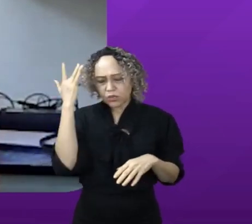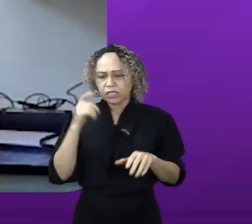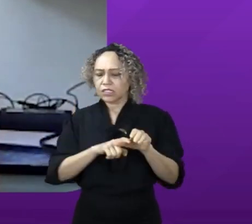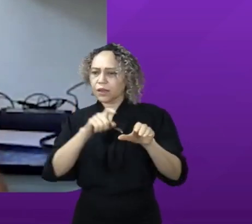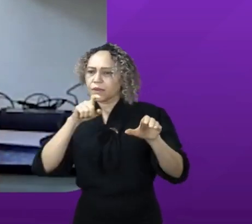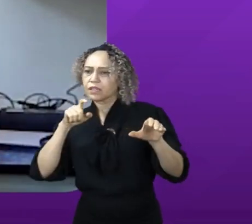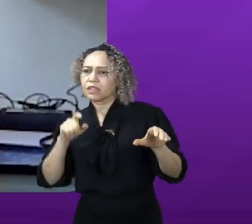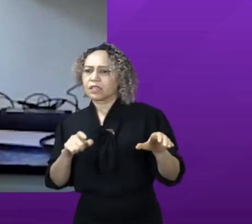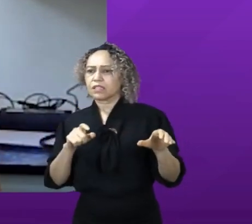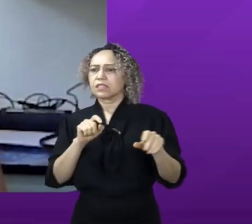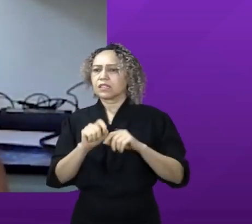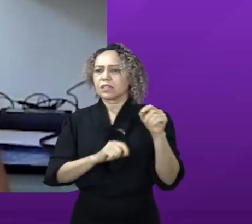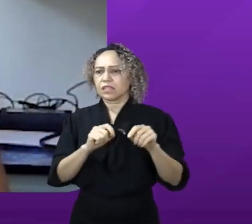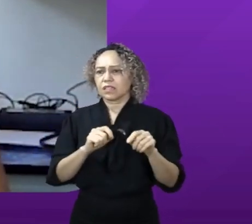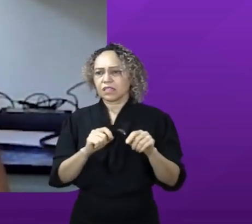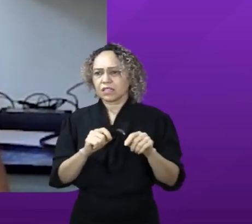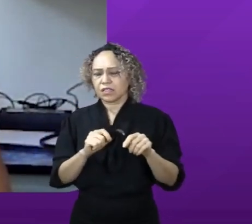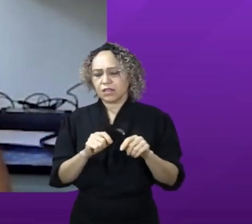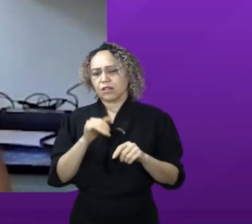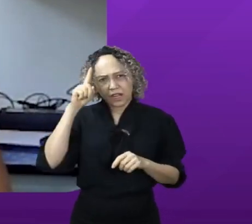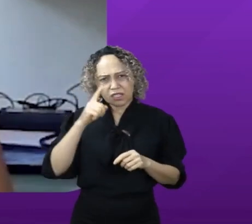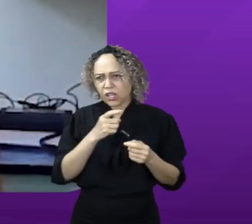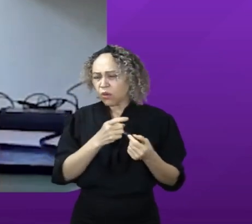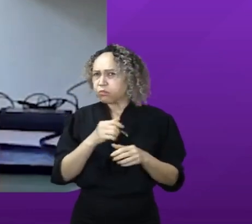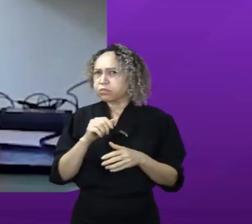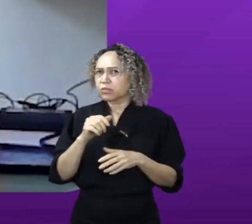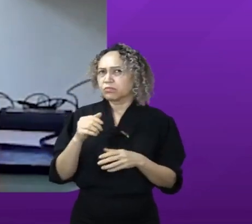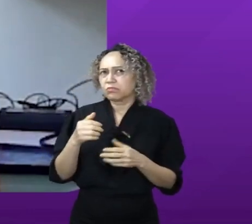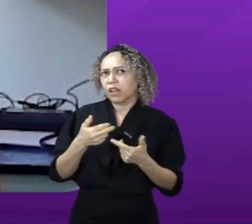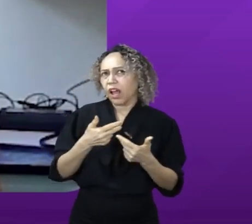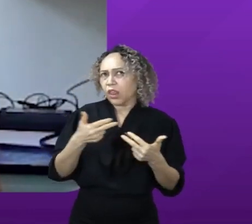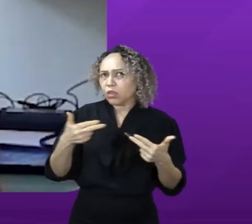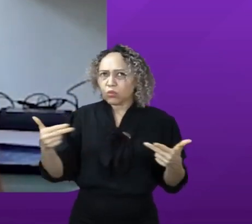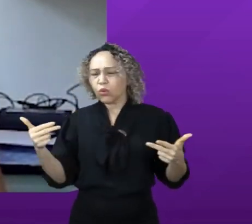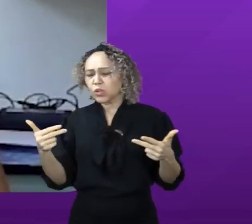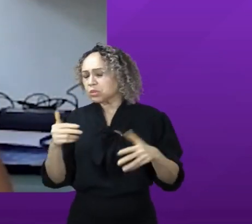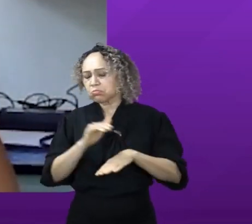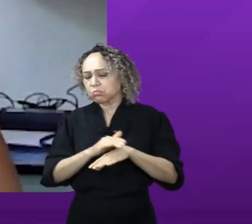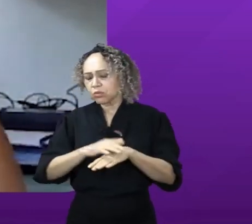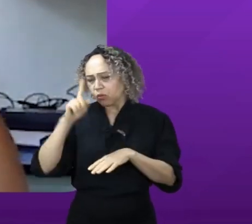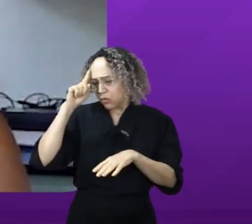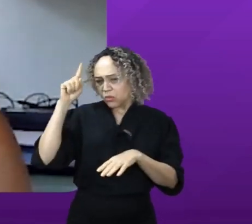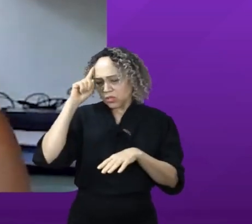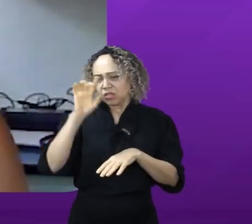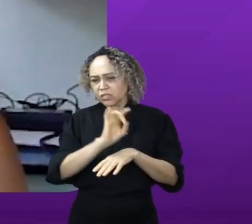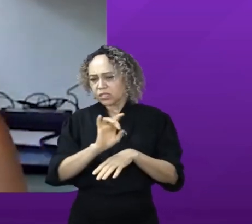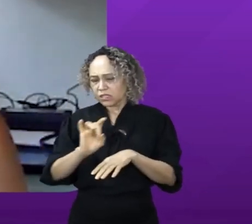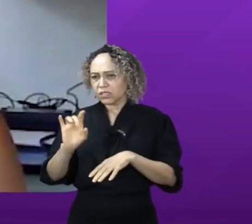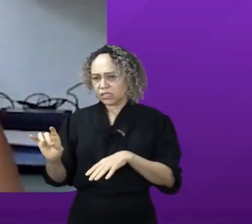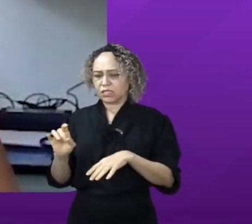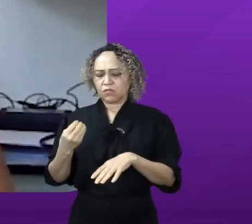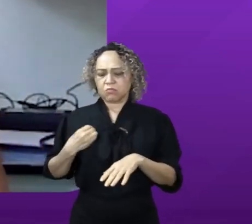capacidade funcional é a habilidade de executar tarefas cotidianas, simples ou complexas, necessárias para uma vida independente e